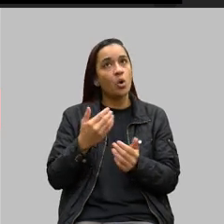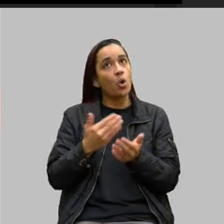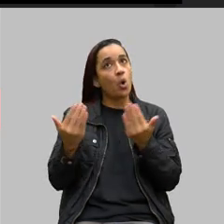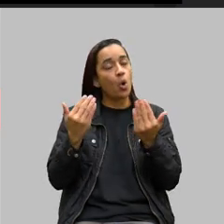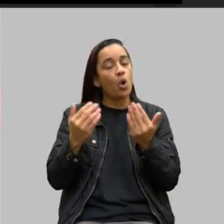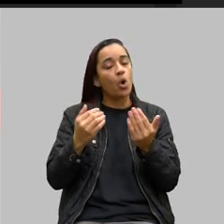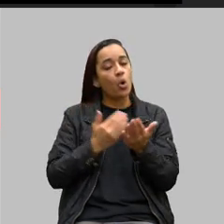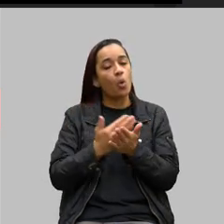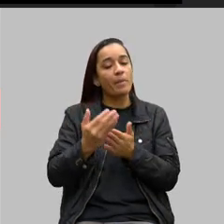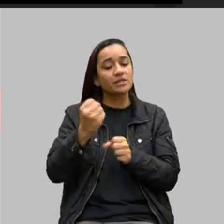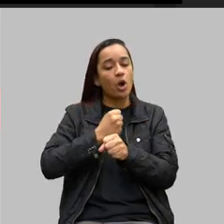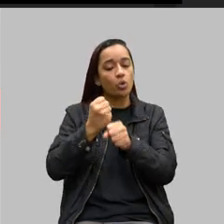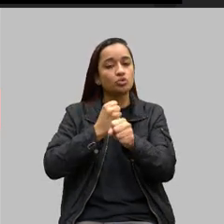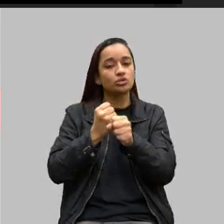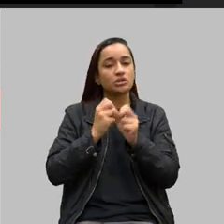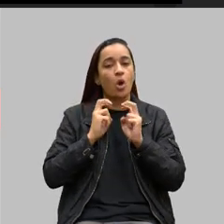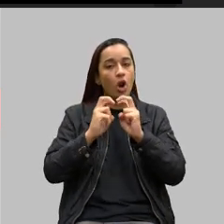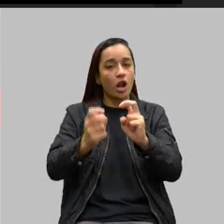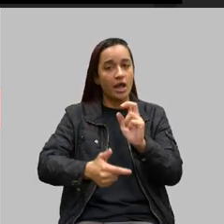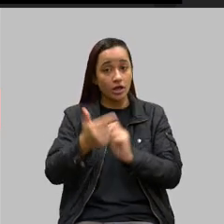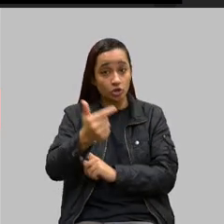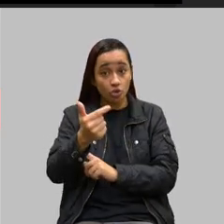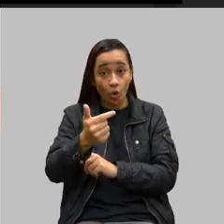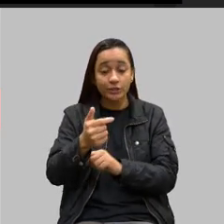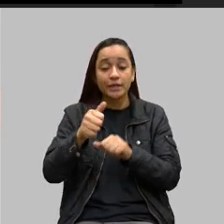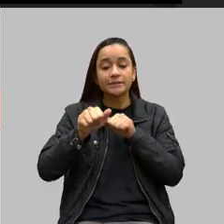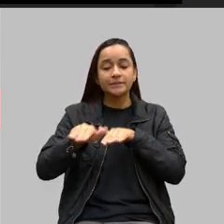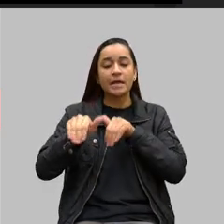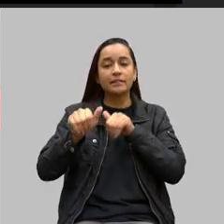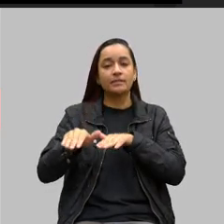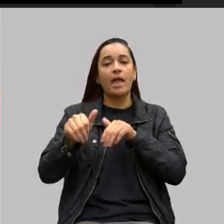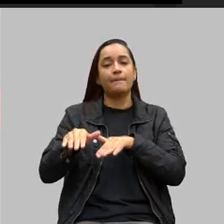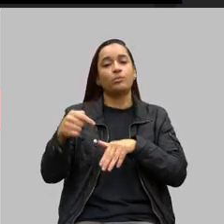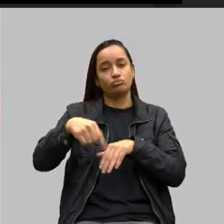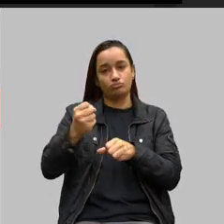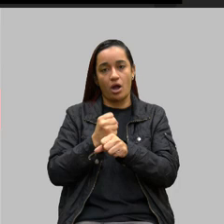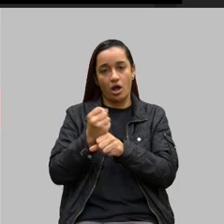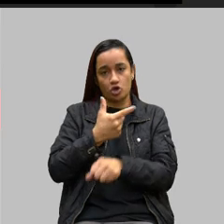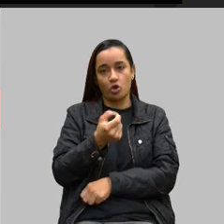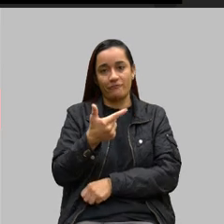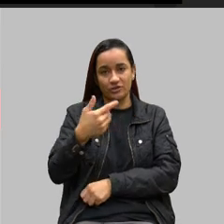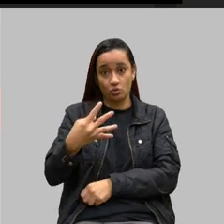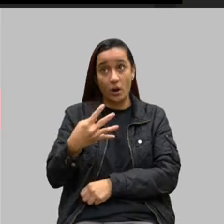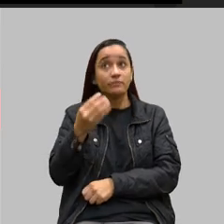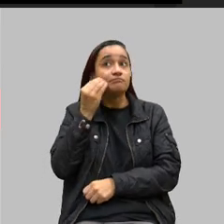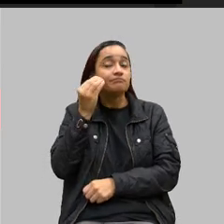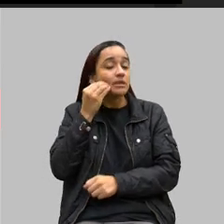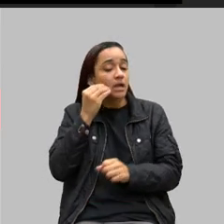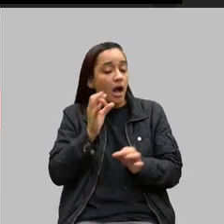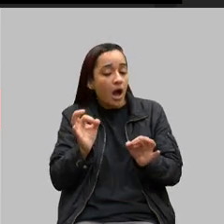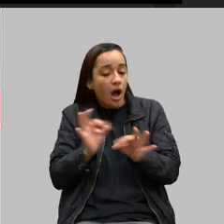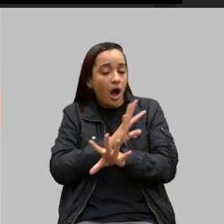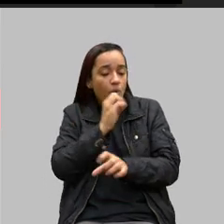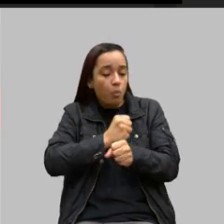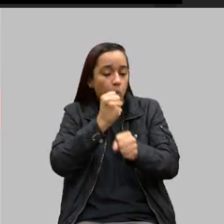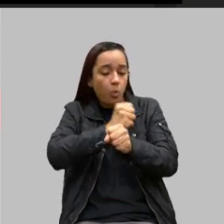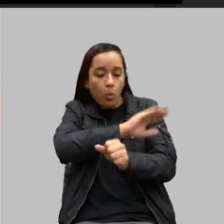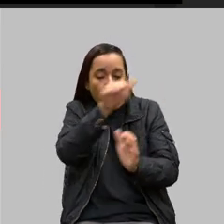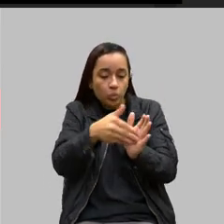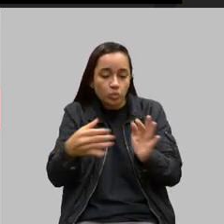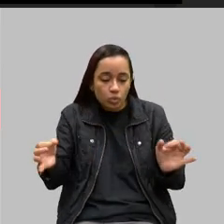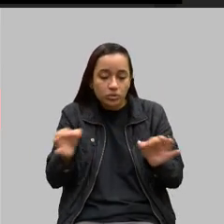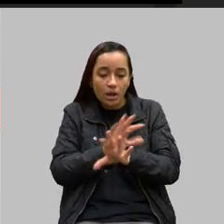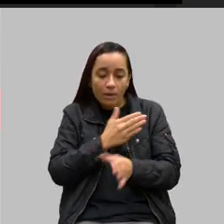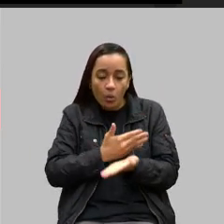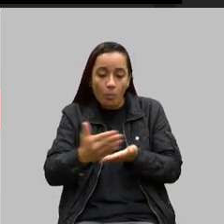desse ano né com previsão de conclusão eh total né da linha dois e início das operações né